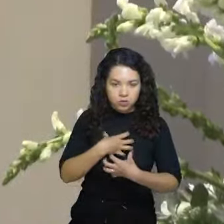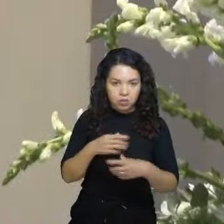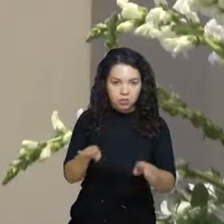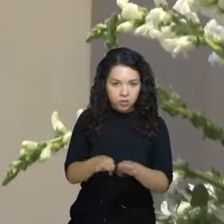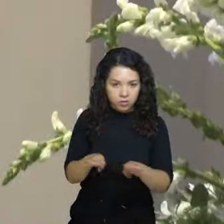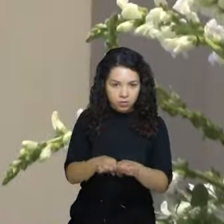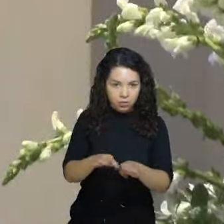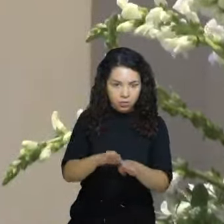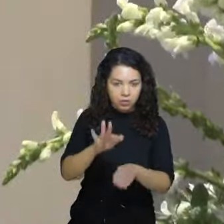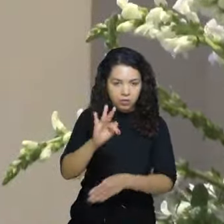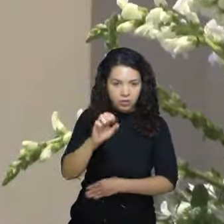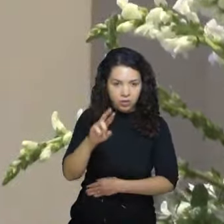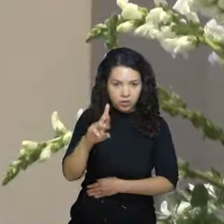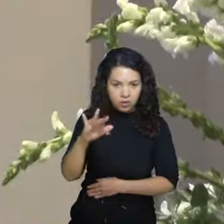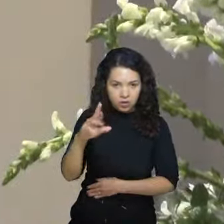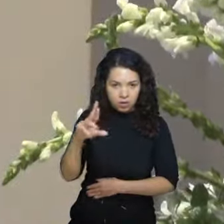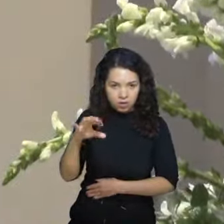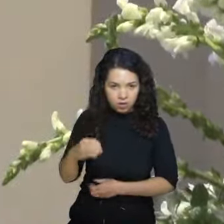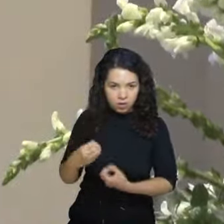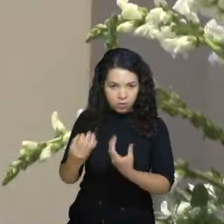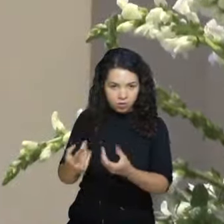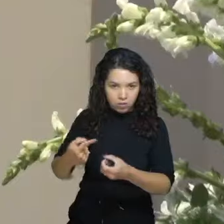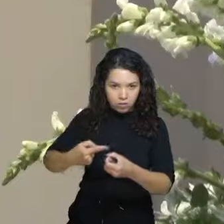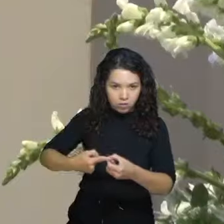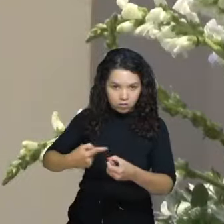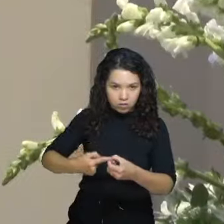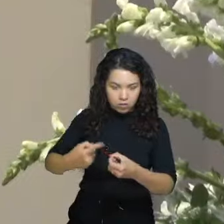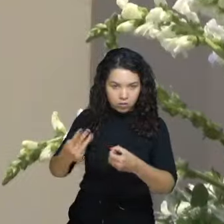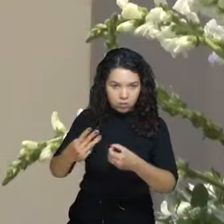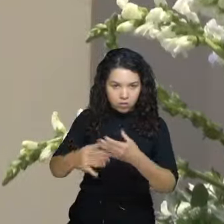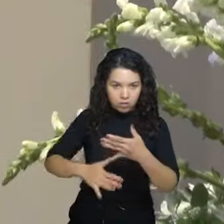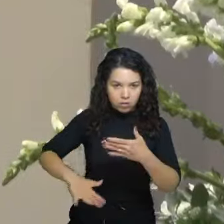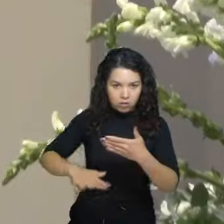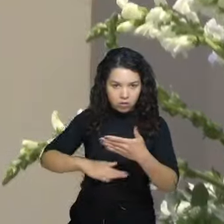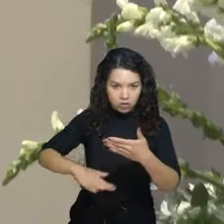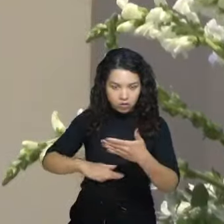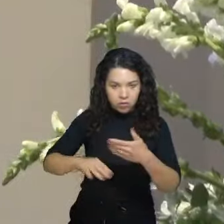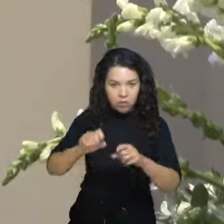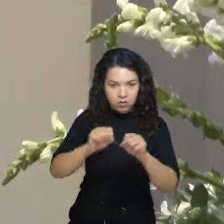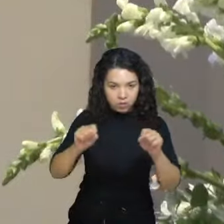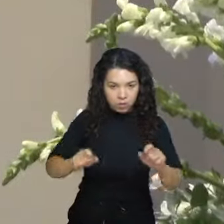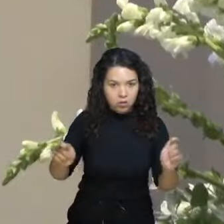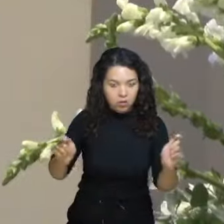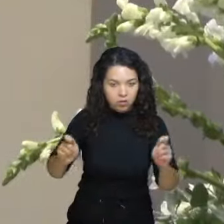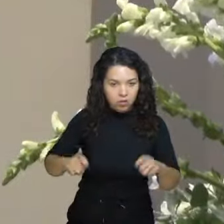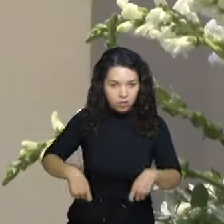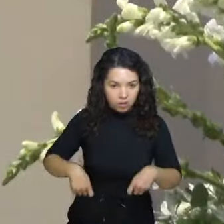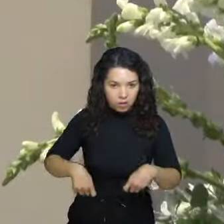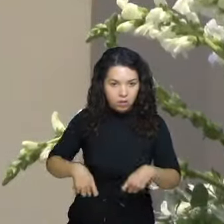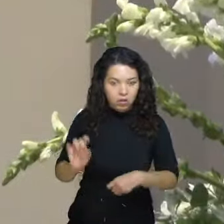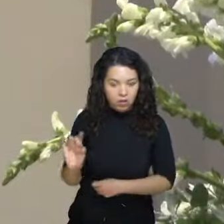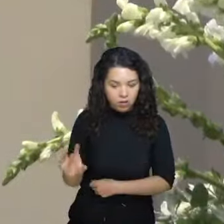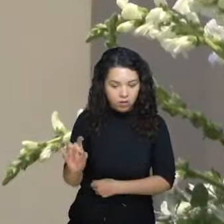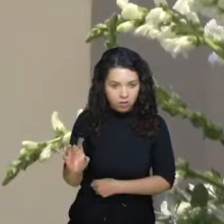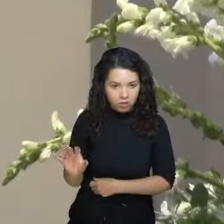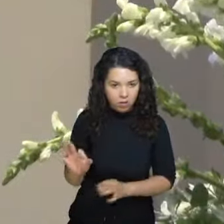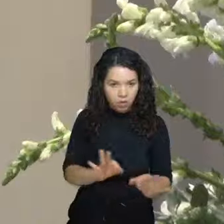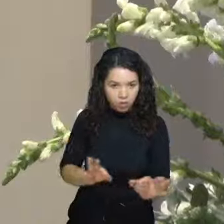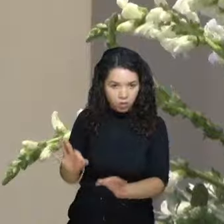sendo concedido ao município considerado de terceiro nível no sistema a capacidade individual de auto-organização